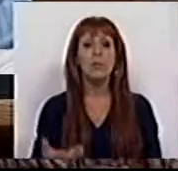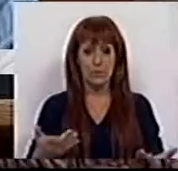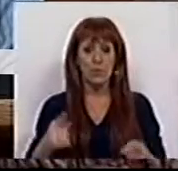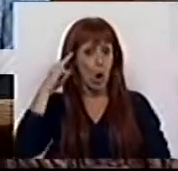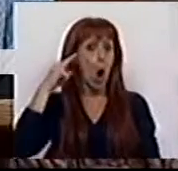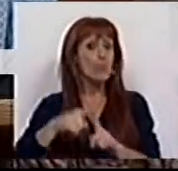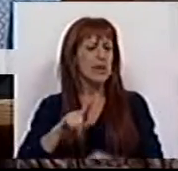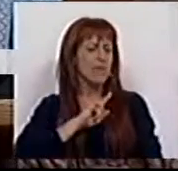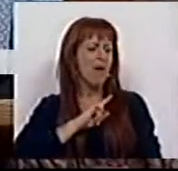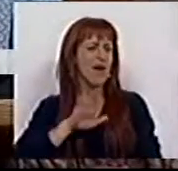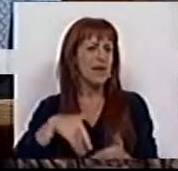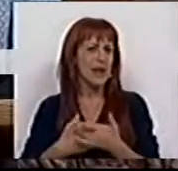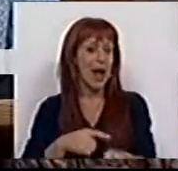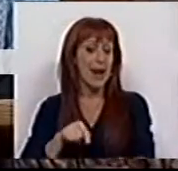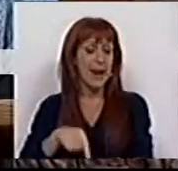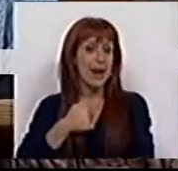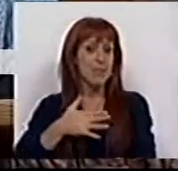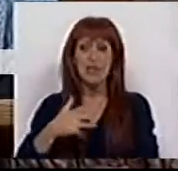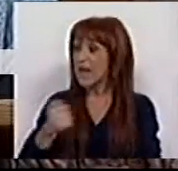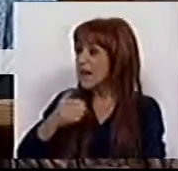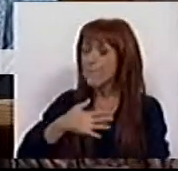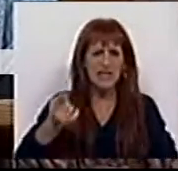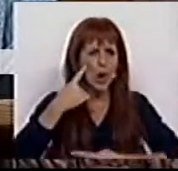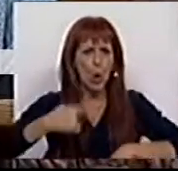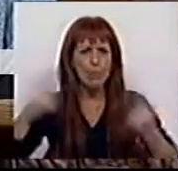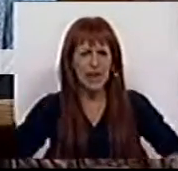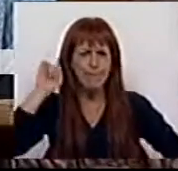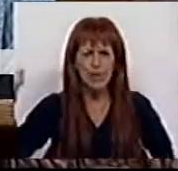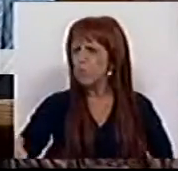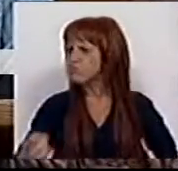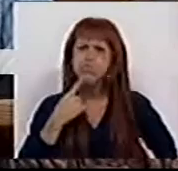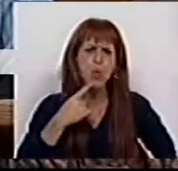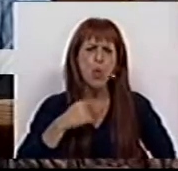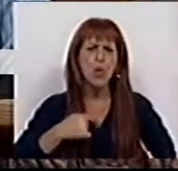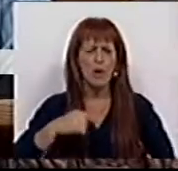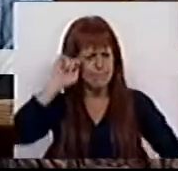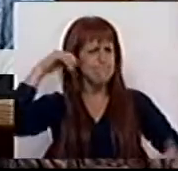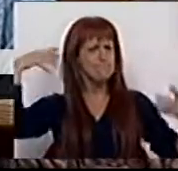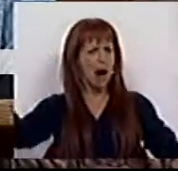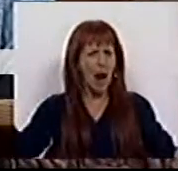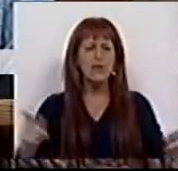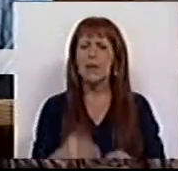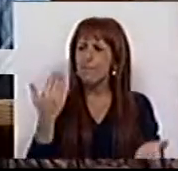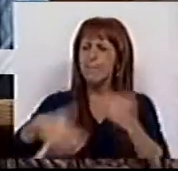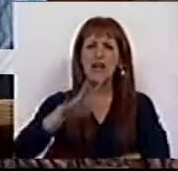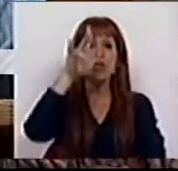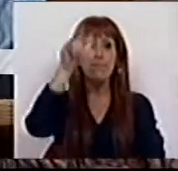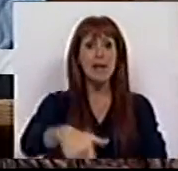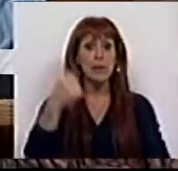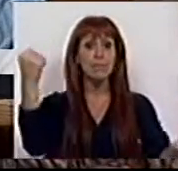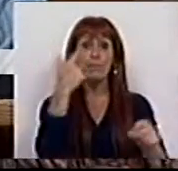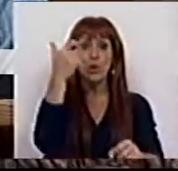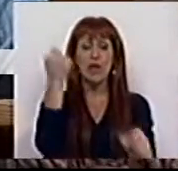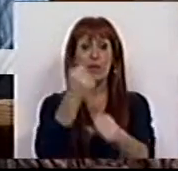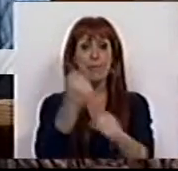a intenção de privatizar a EMF, é uma empresa pública importantíssima que fica em causa, são mais de 1000 postos